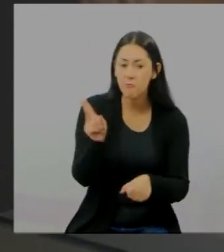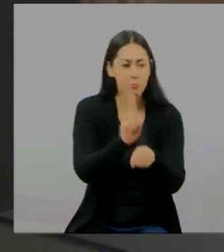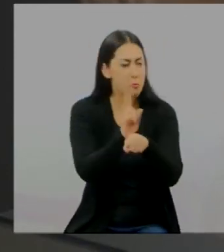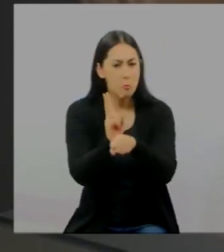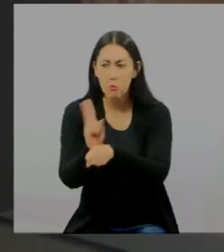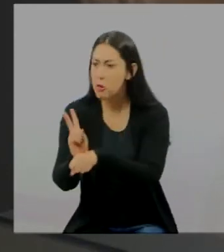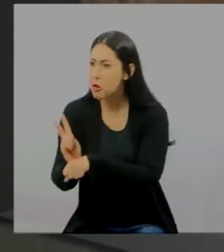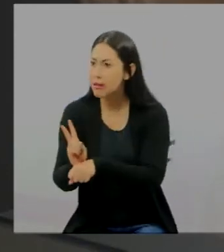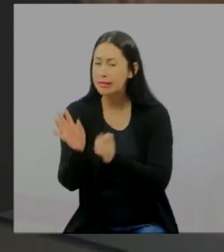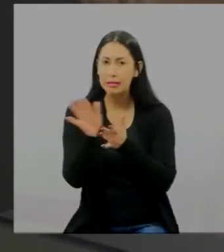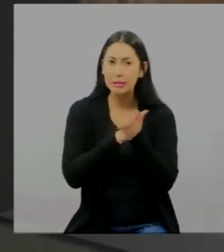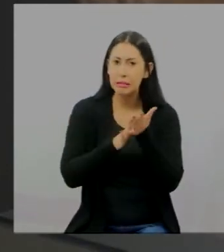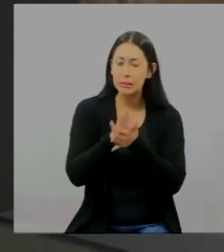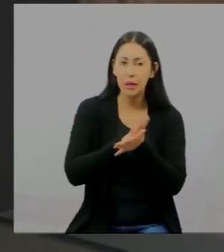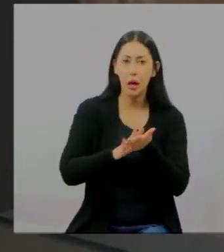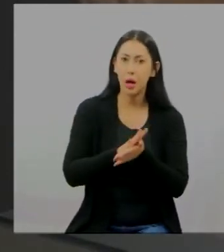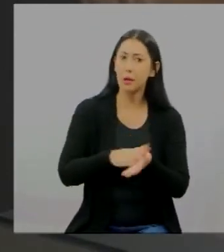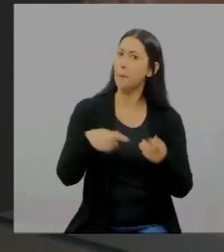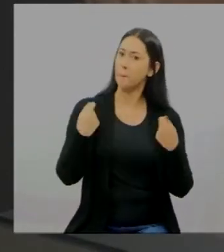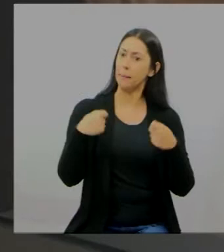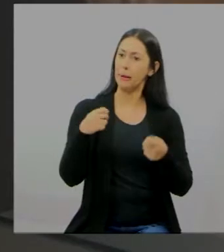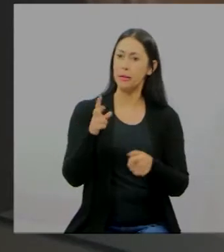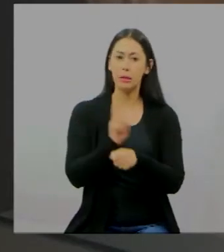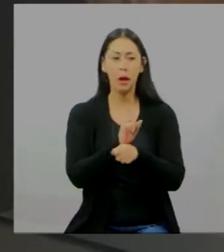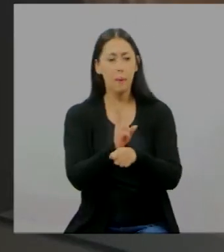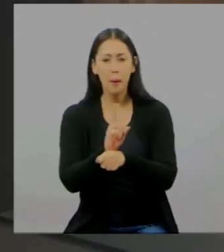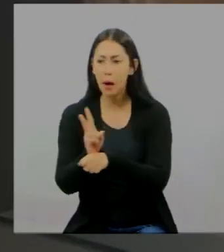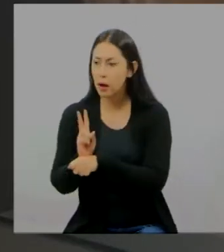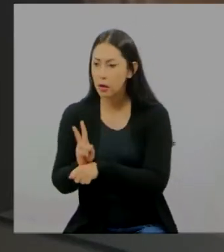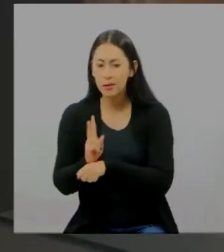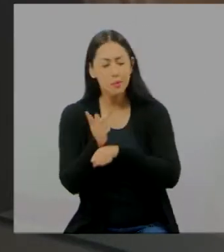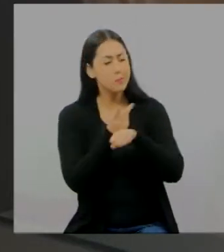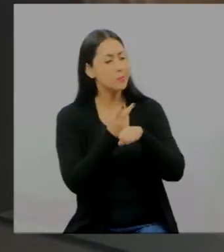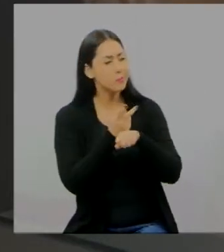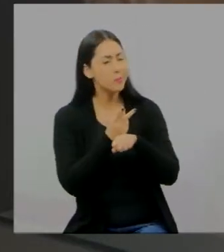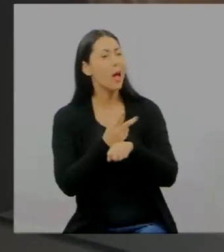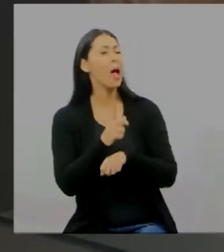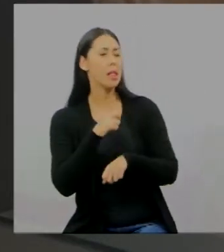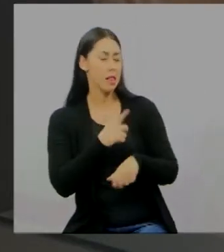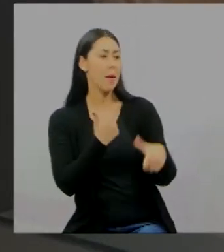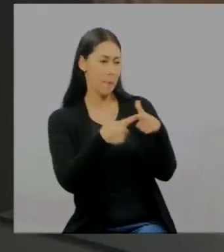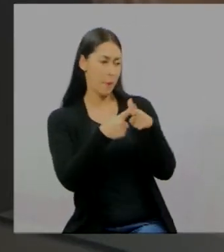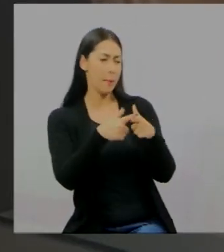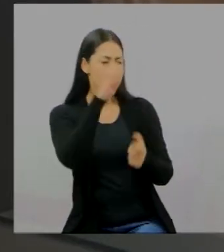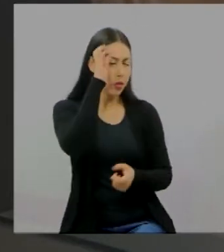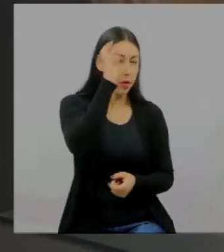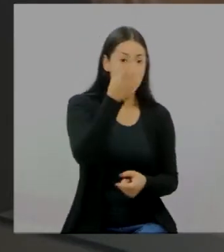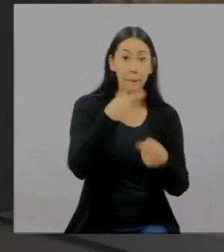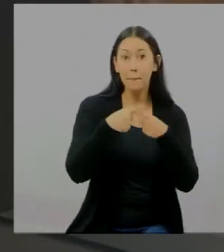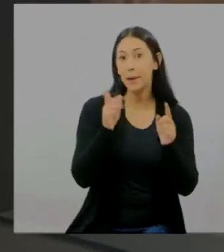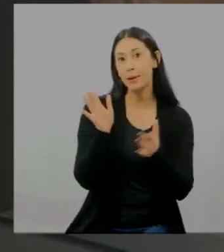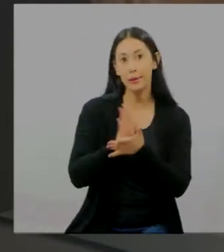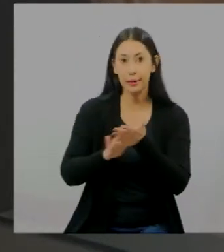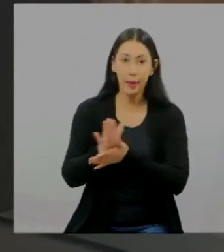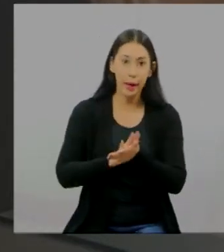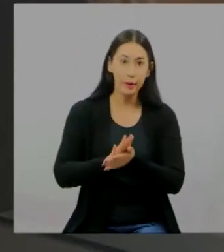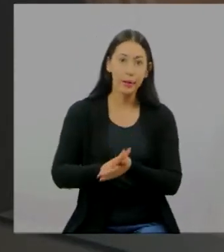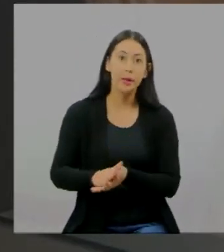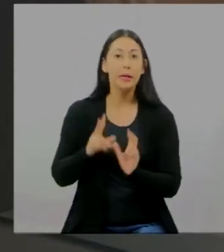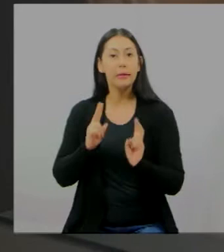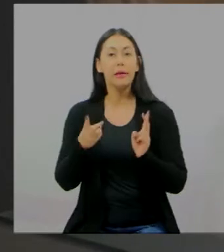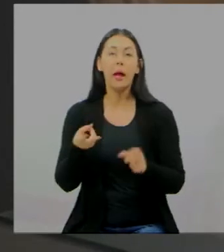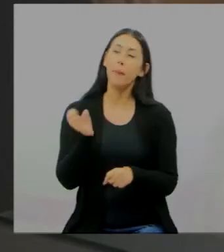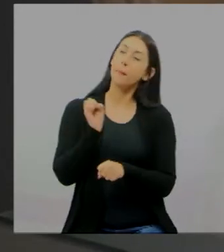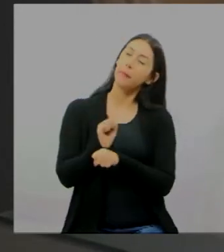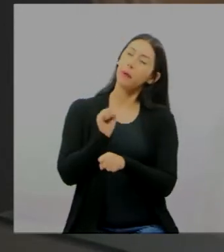fiscalização, uma equipe de poda, eles mesmos procurar os problemas e sanar, mas infelizmente não vai, rapaz, só espera acontecer o